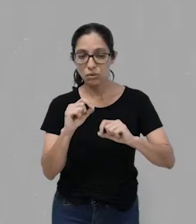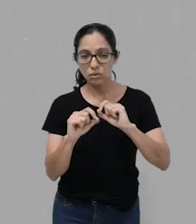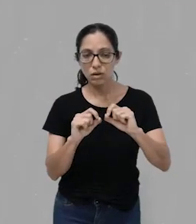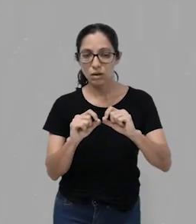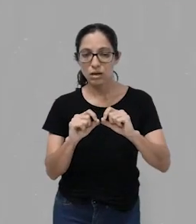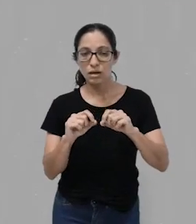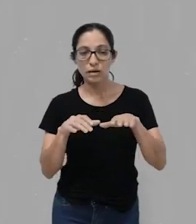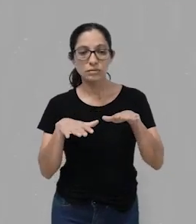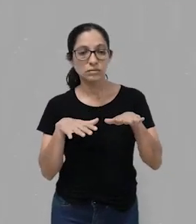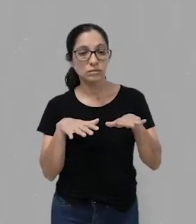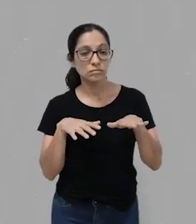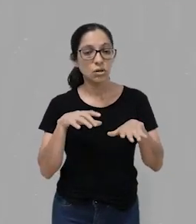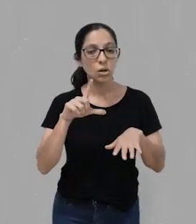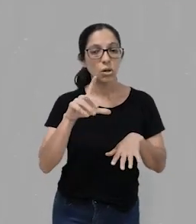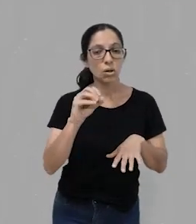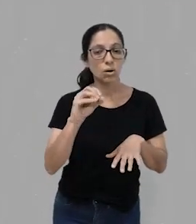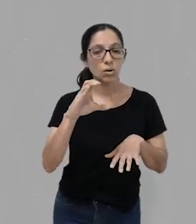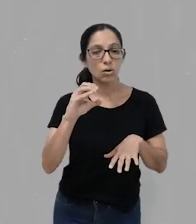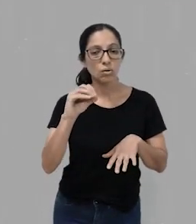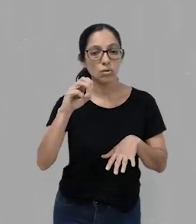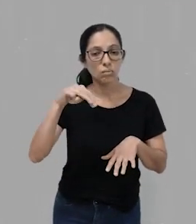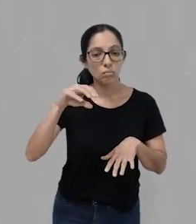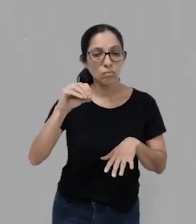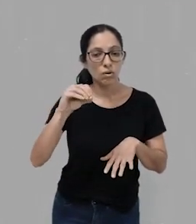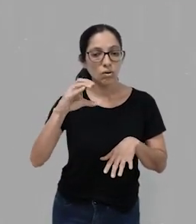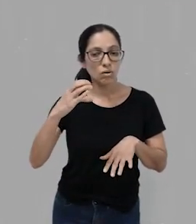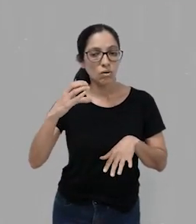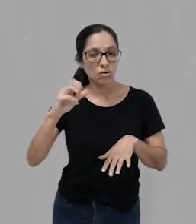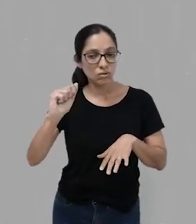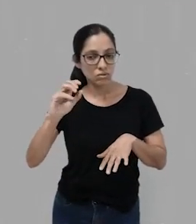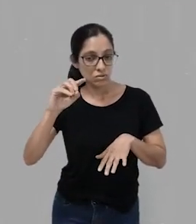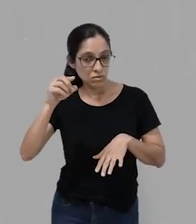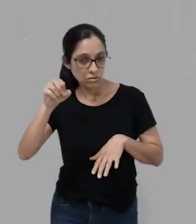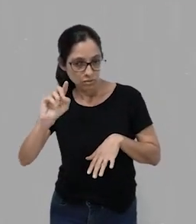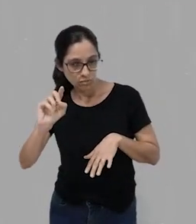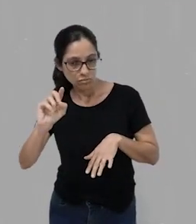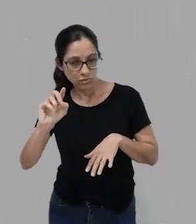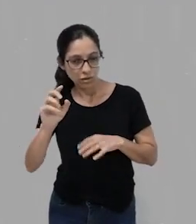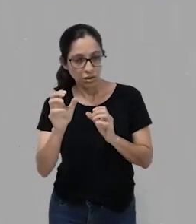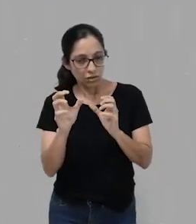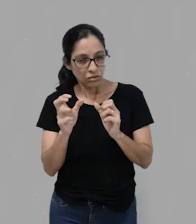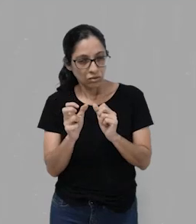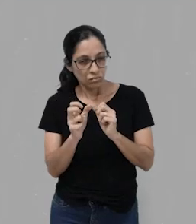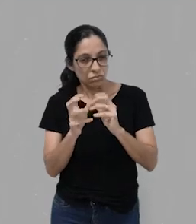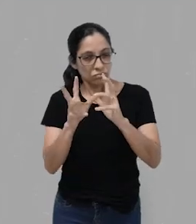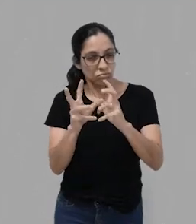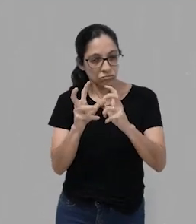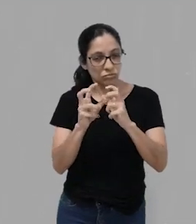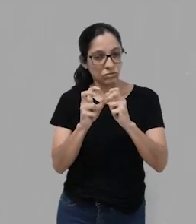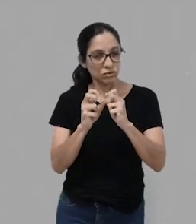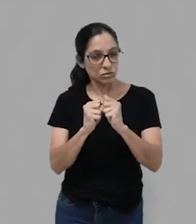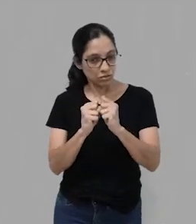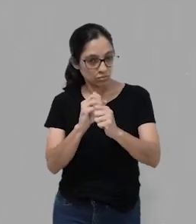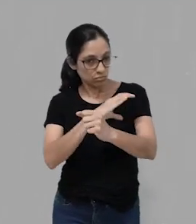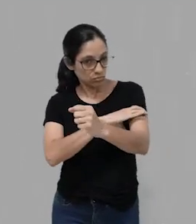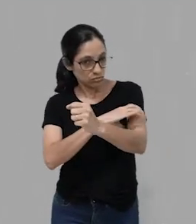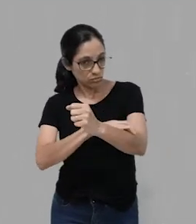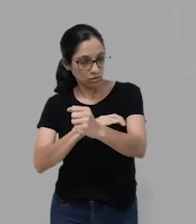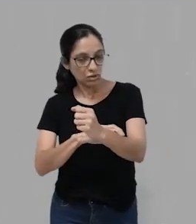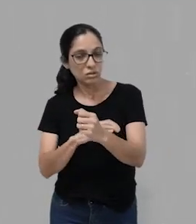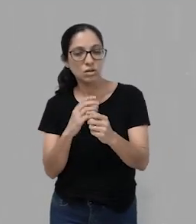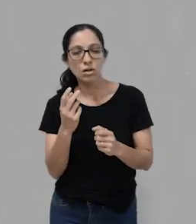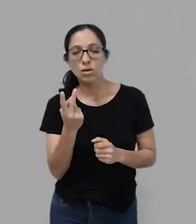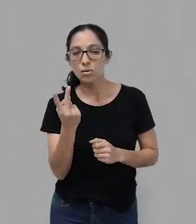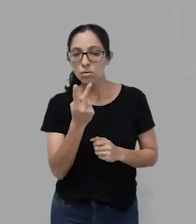Locomoção. Através de contrações musculares, falei para vocês lá, duas proteínas, a